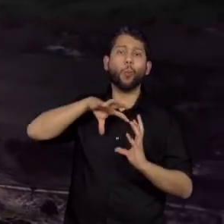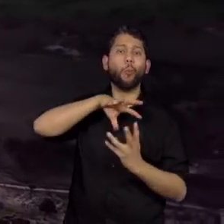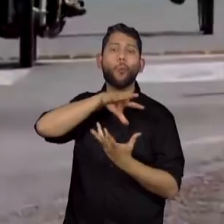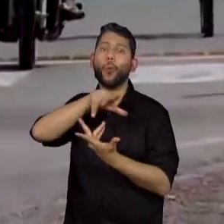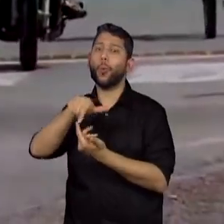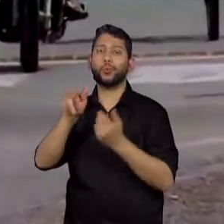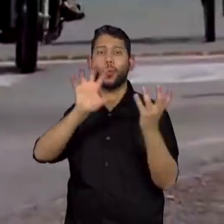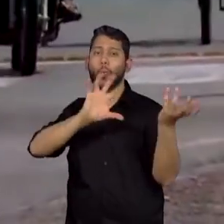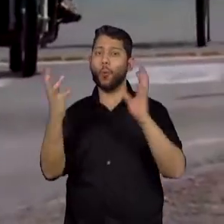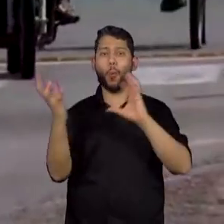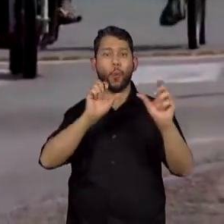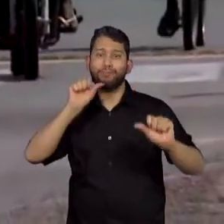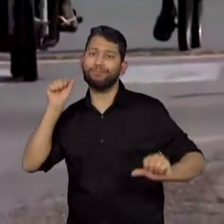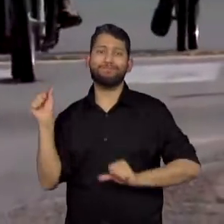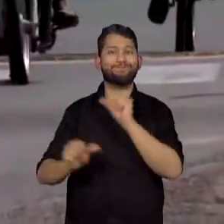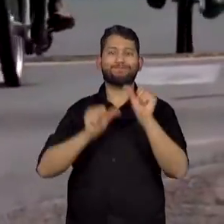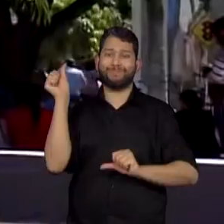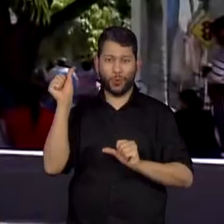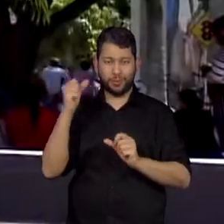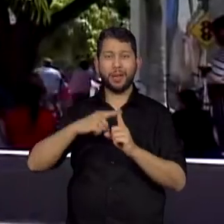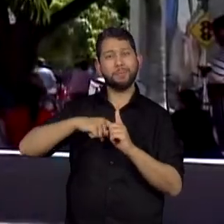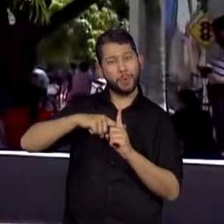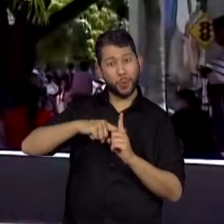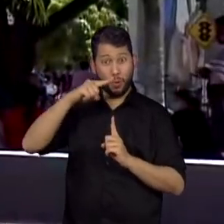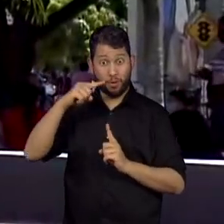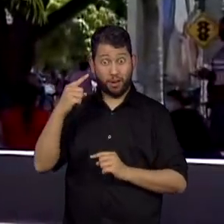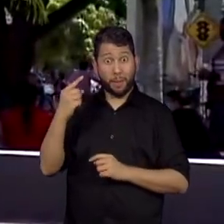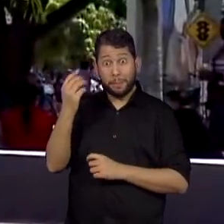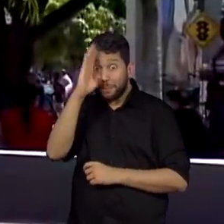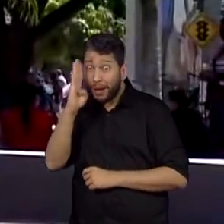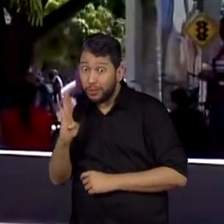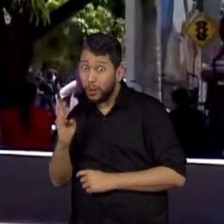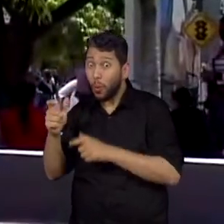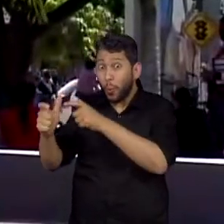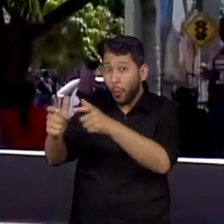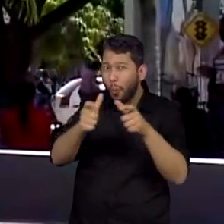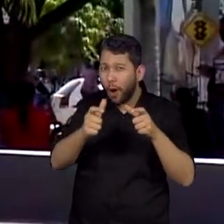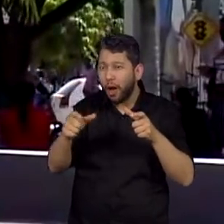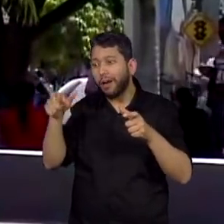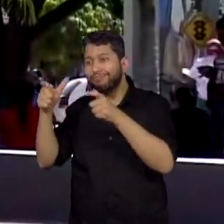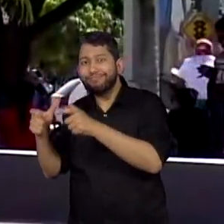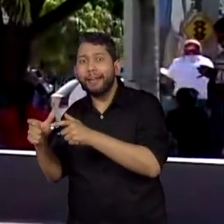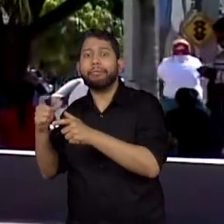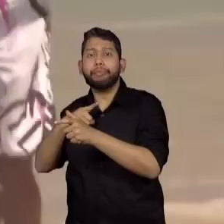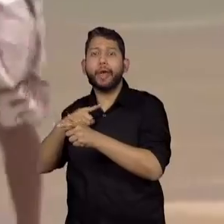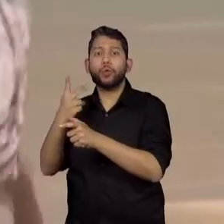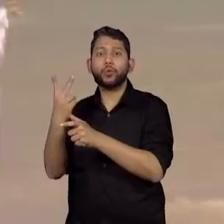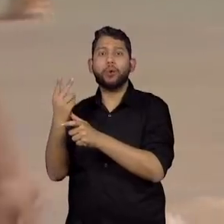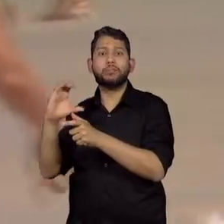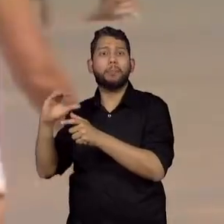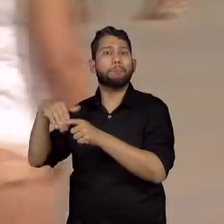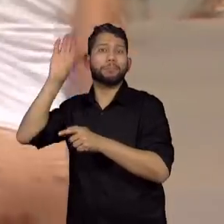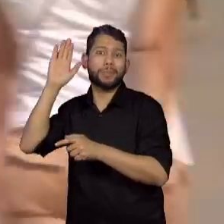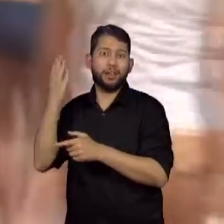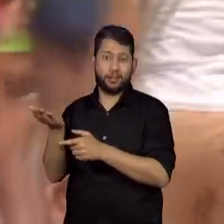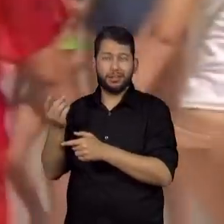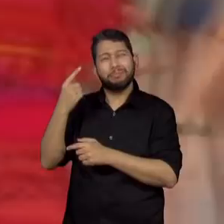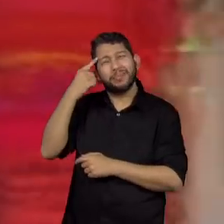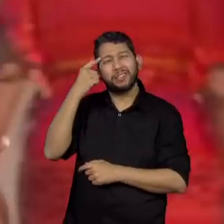Brasil esses valores ultrapassam os 2 graus, e aí a gente pensar a longo prazo, né,